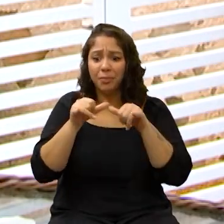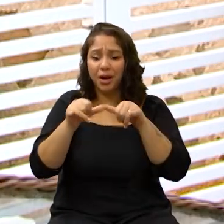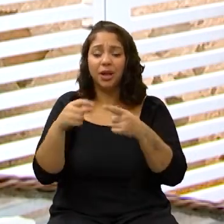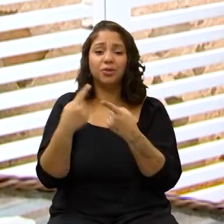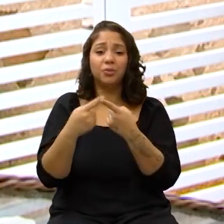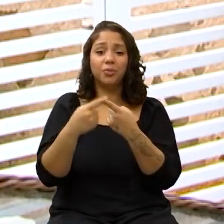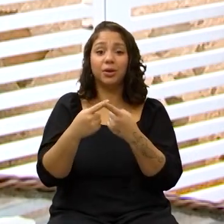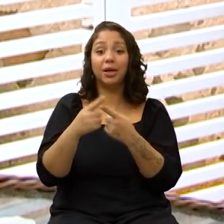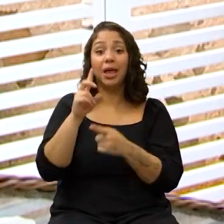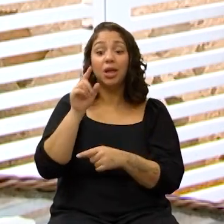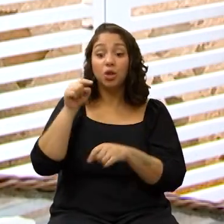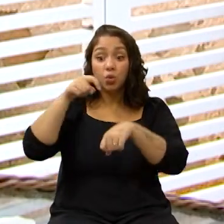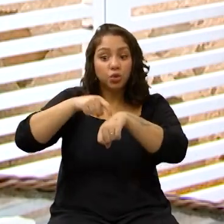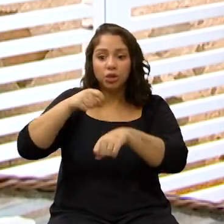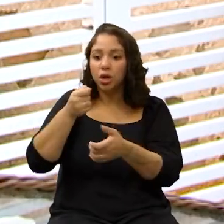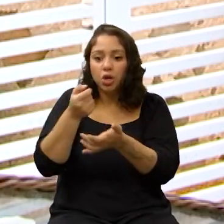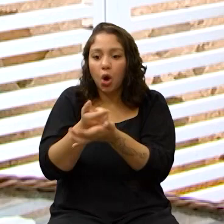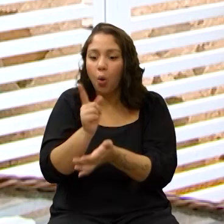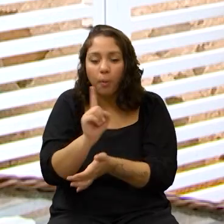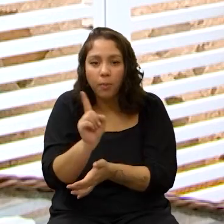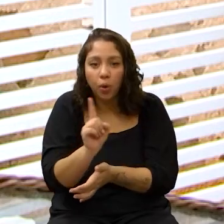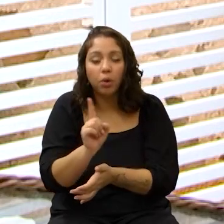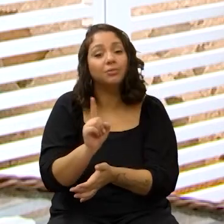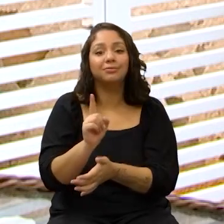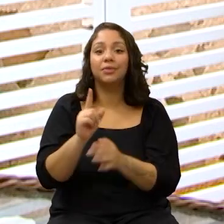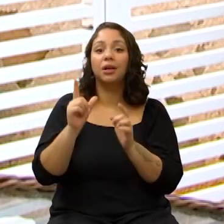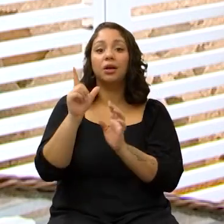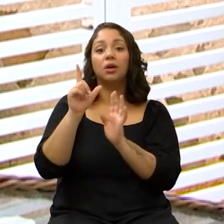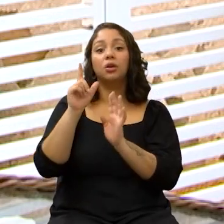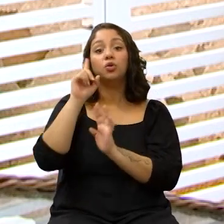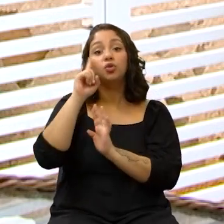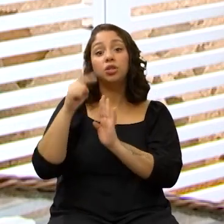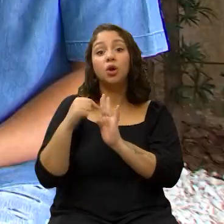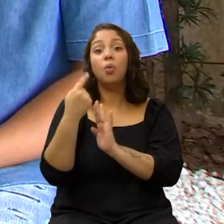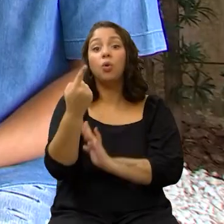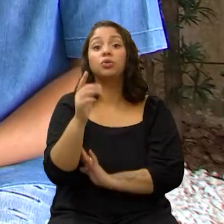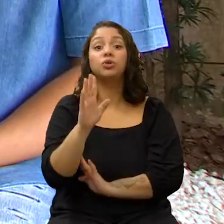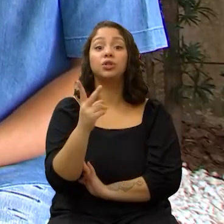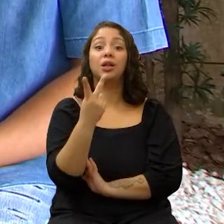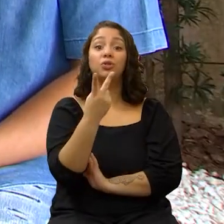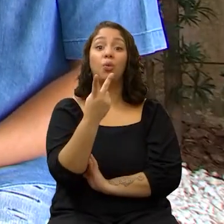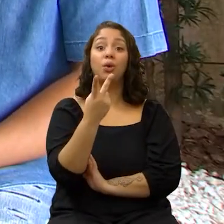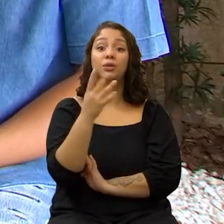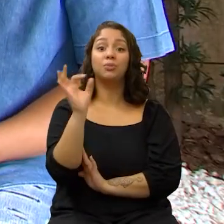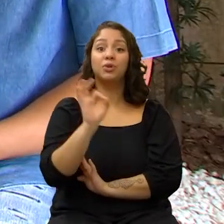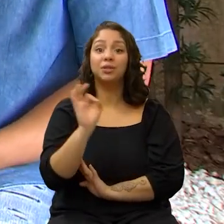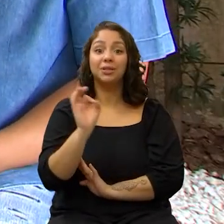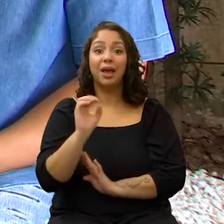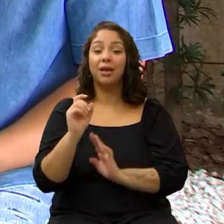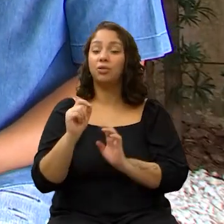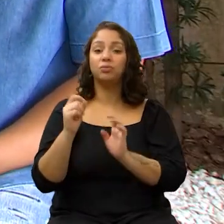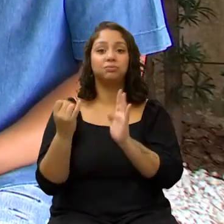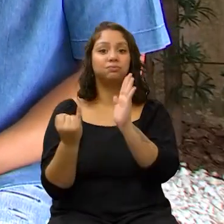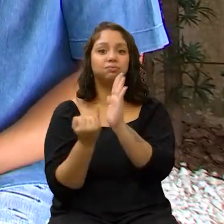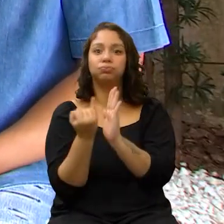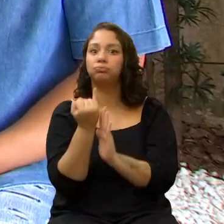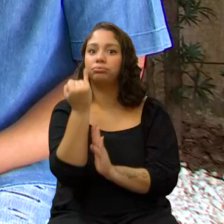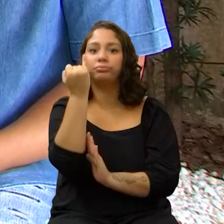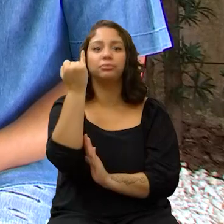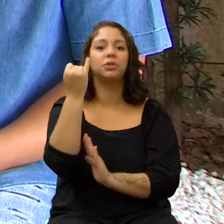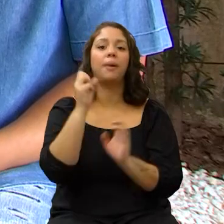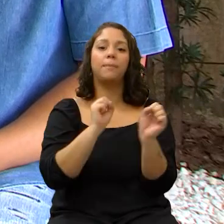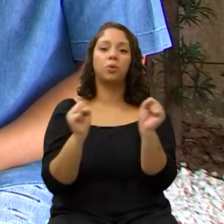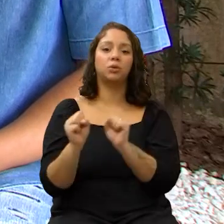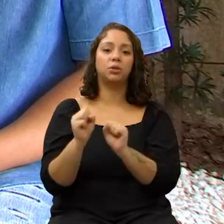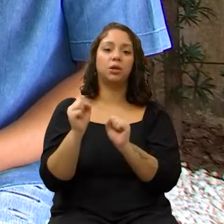no dia seguinte já tinha perdido 2% do poder de compra, se deixasse para uma semana já era 10%, às vezes, dependendo